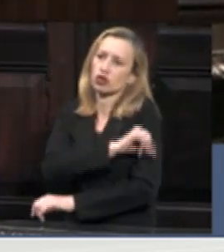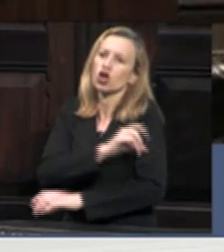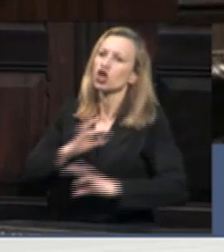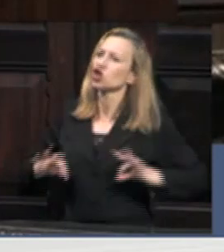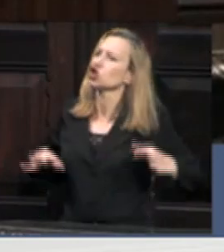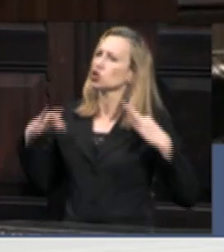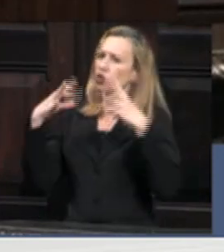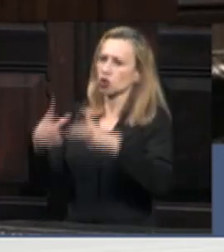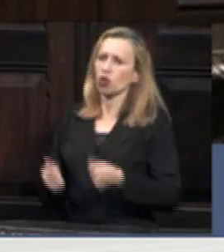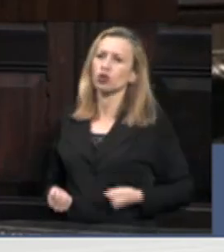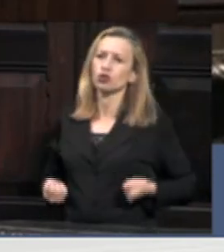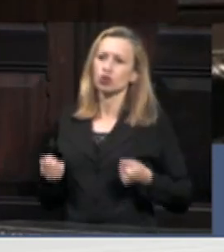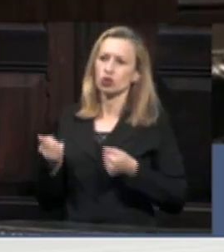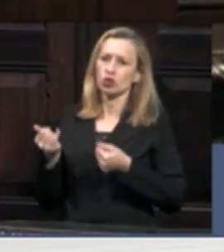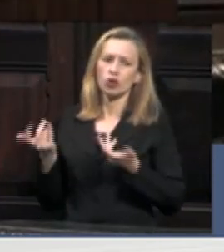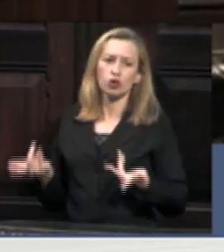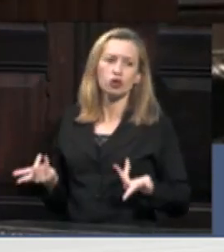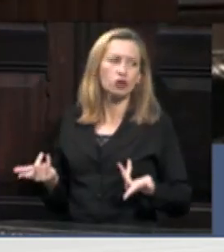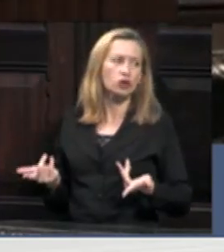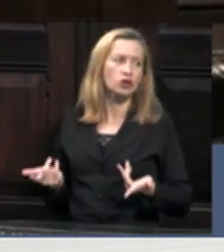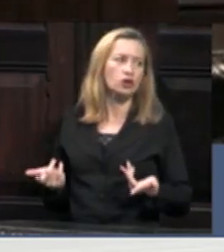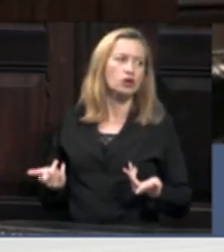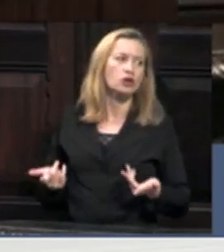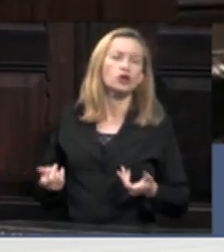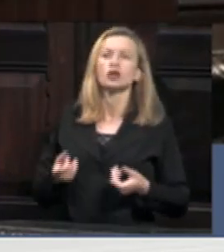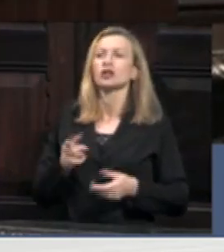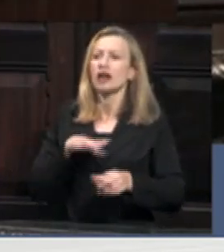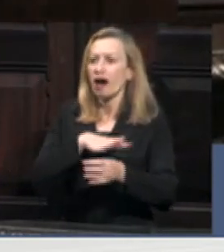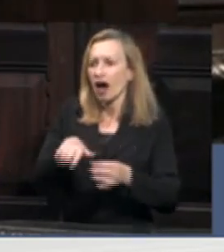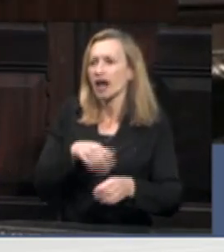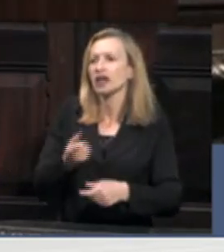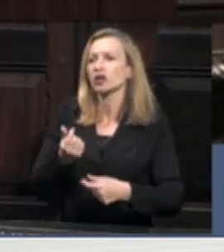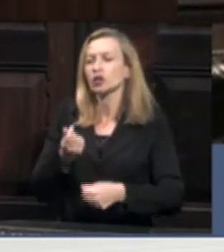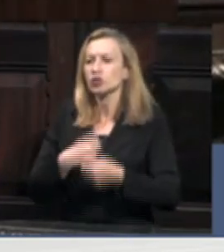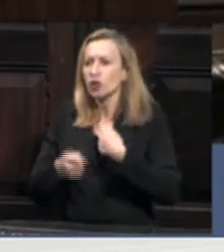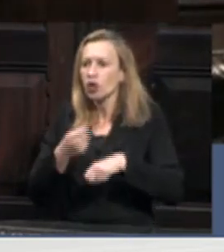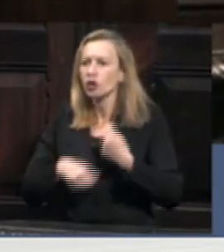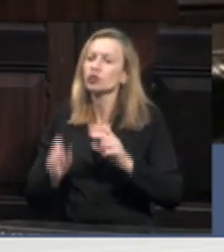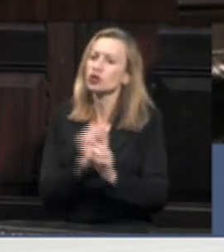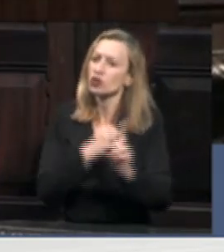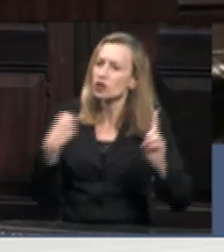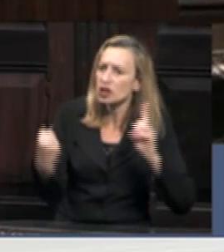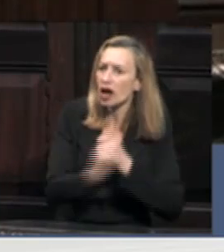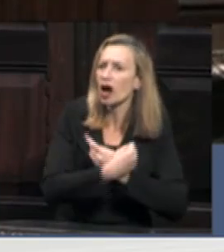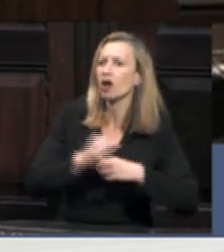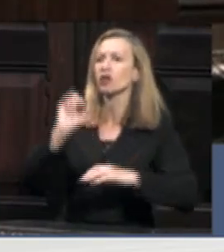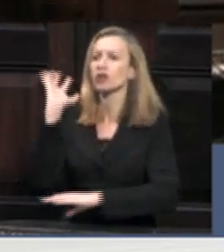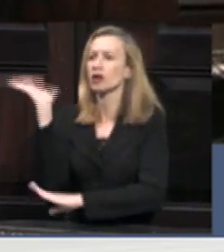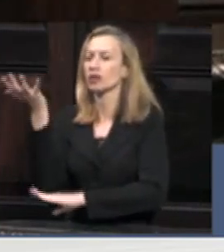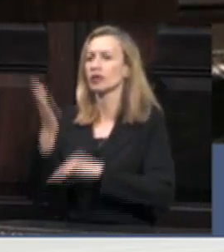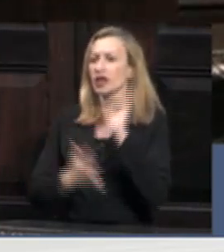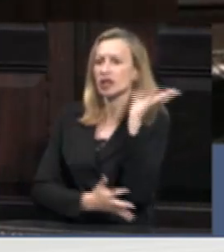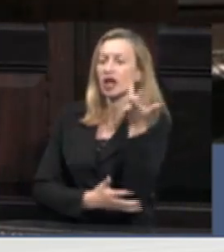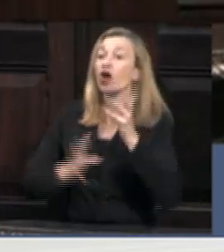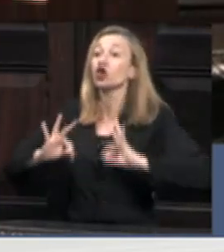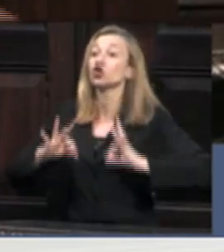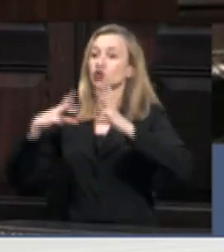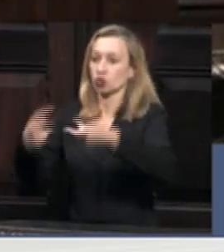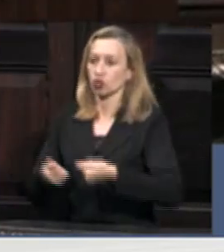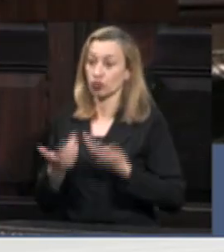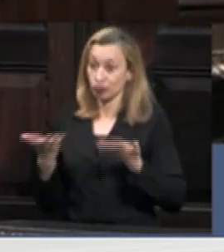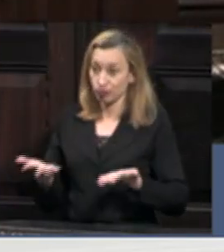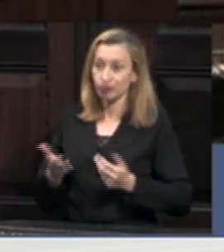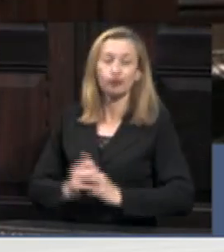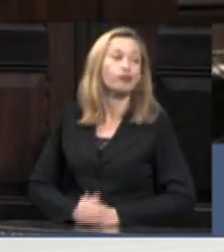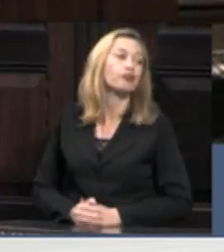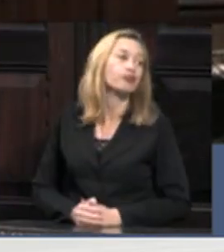os seus aspectos, tanto aspecto econômico, aspecto social, aspecto ambiental, aspecto de todas as